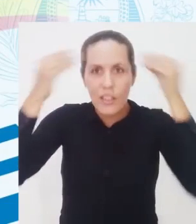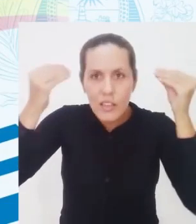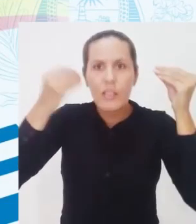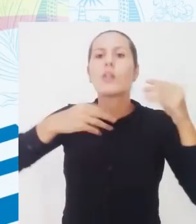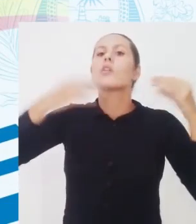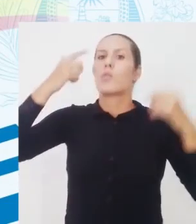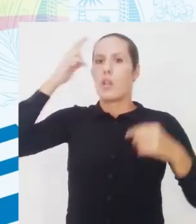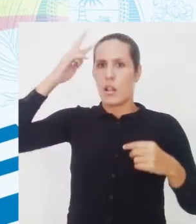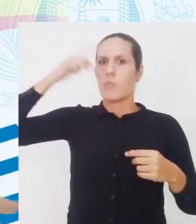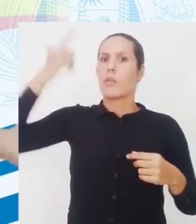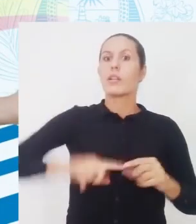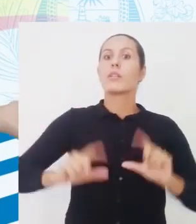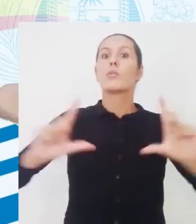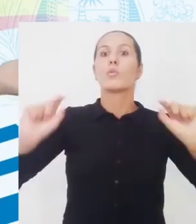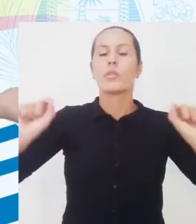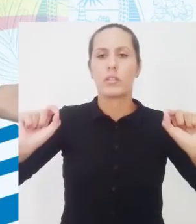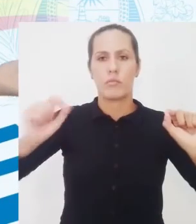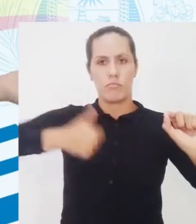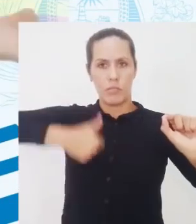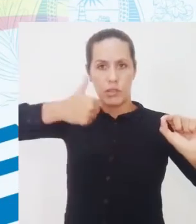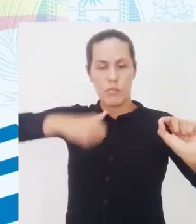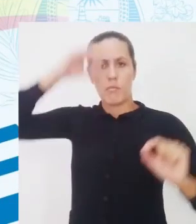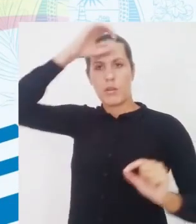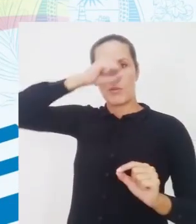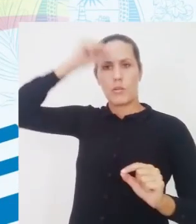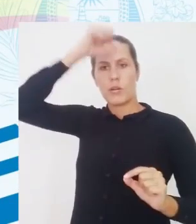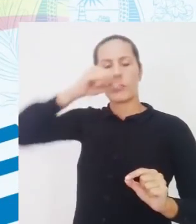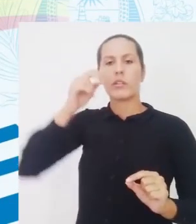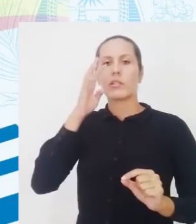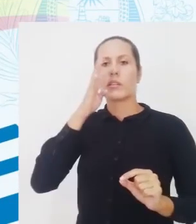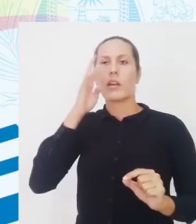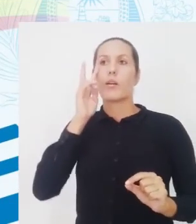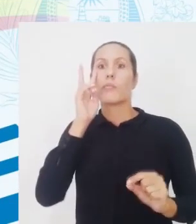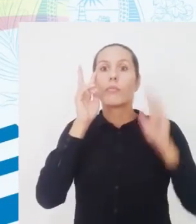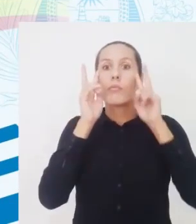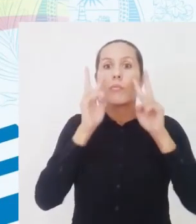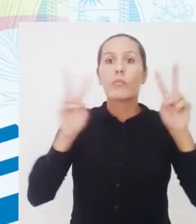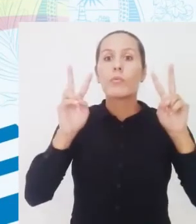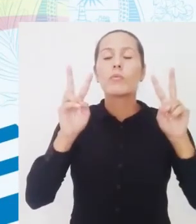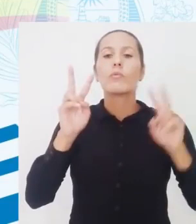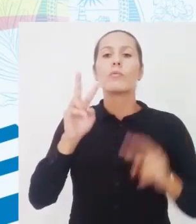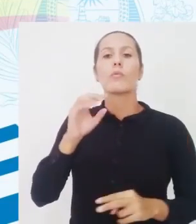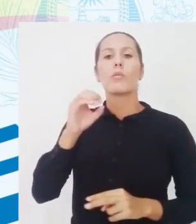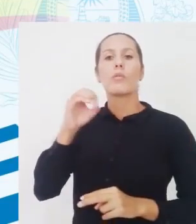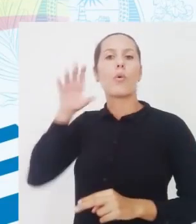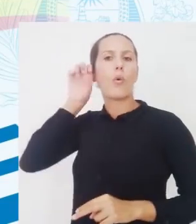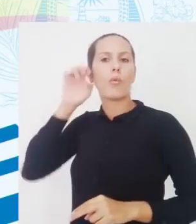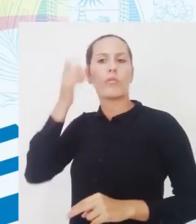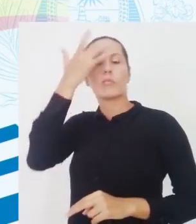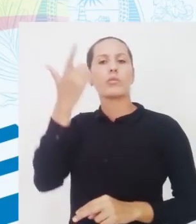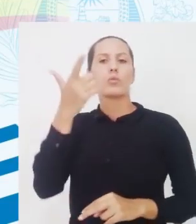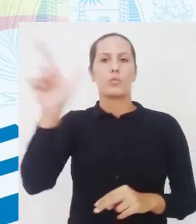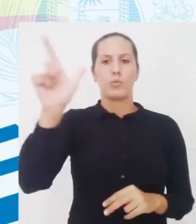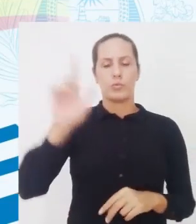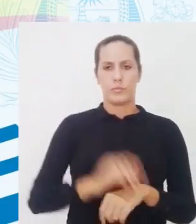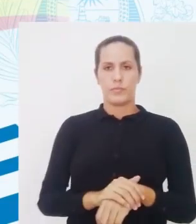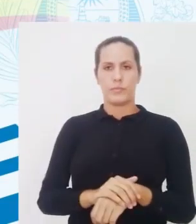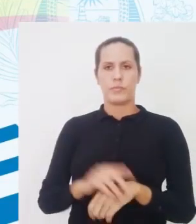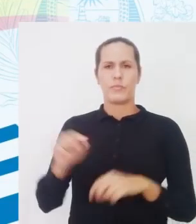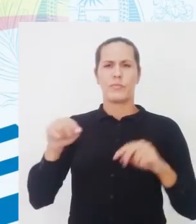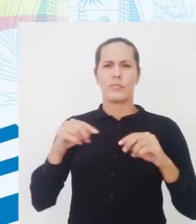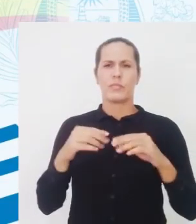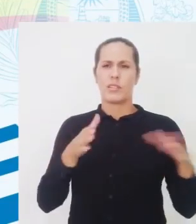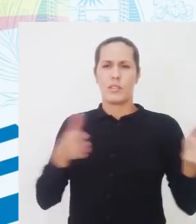muda um pouquinho do seu ponto de vista e vocês conseguem fazer um trabalho só, incluindo as duas coisas. Então a gente vai seguir o esquema